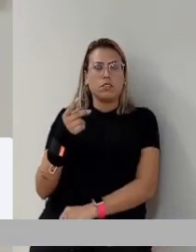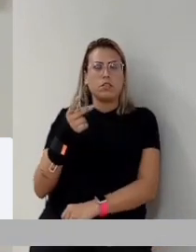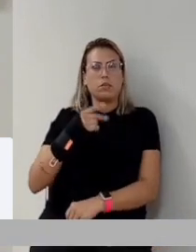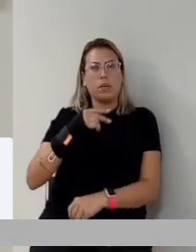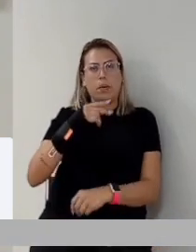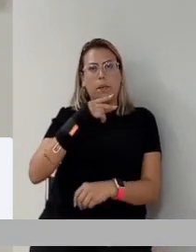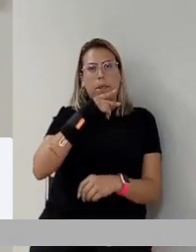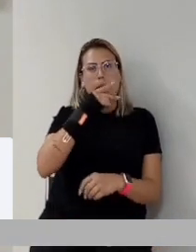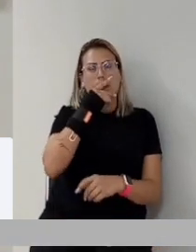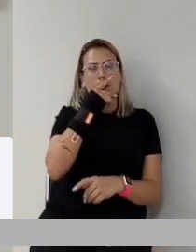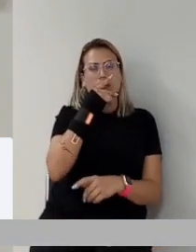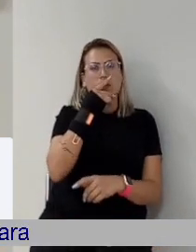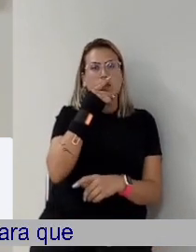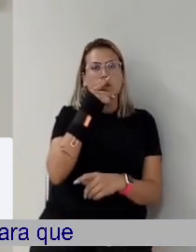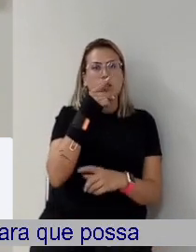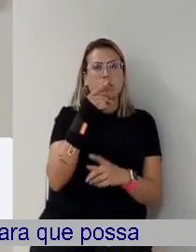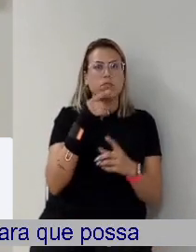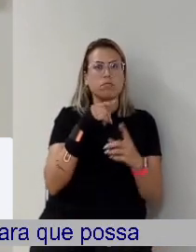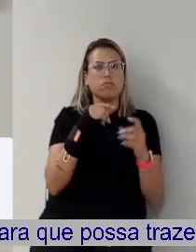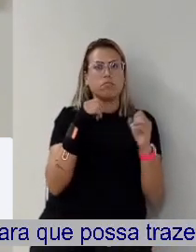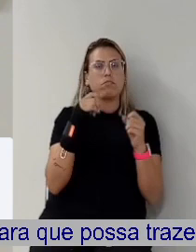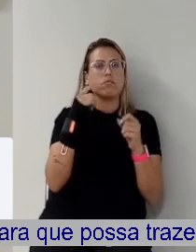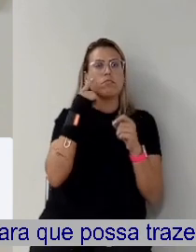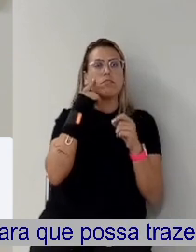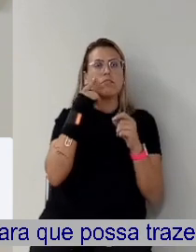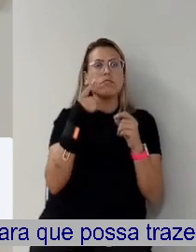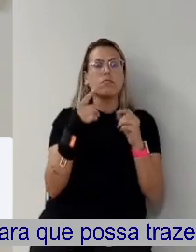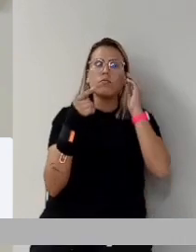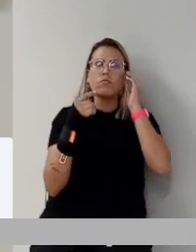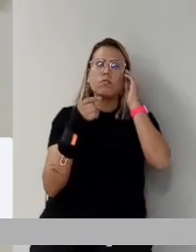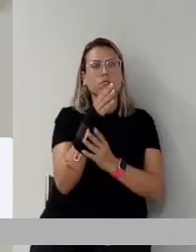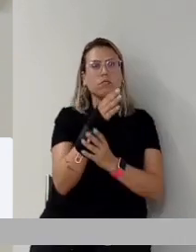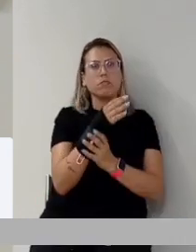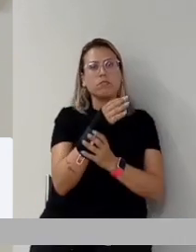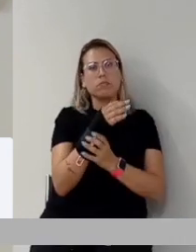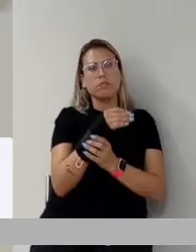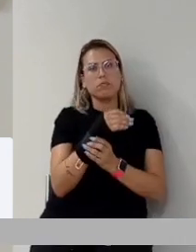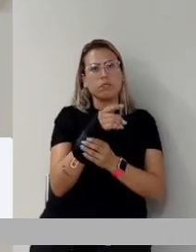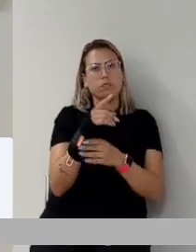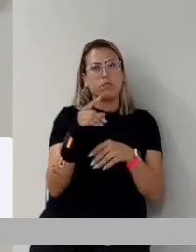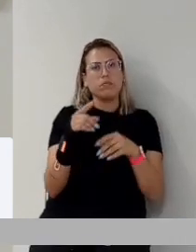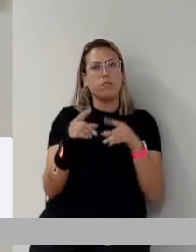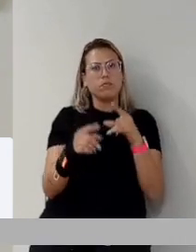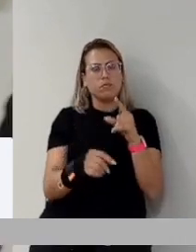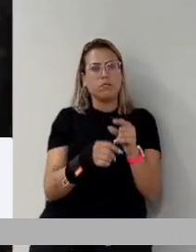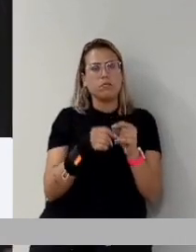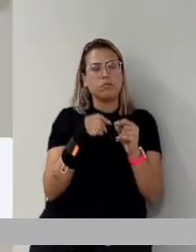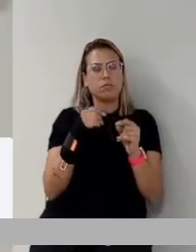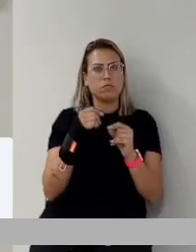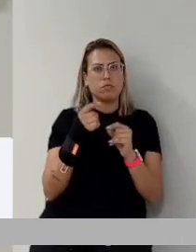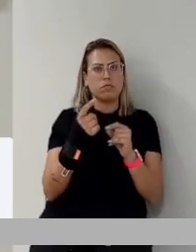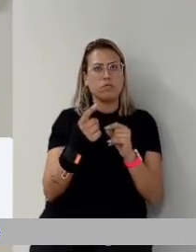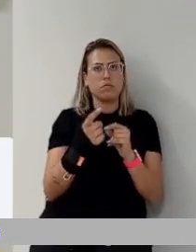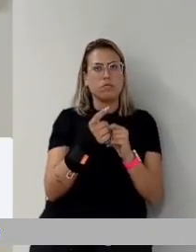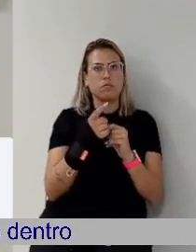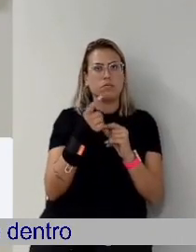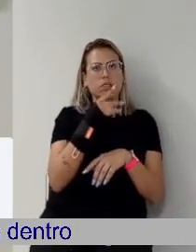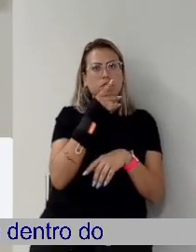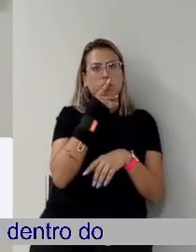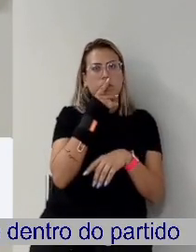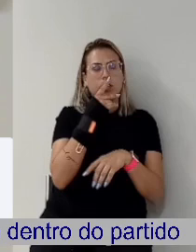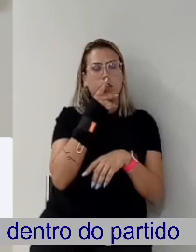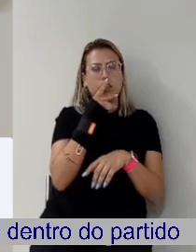partido para que possa eh traçar as suas definições escolher o nome né dentro do partido